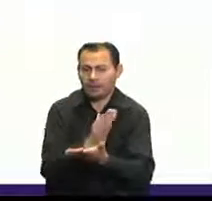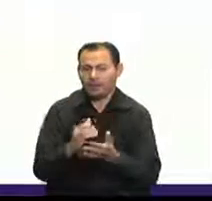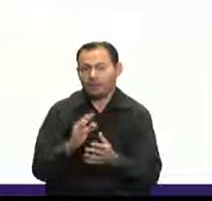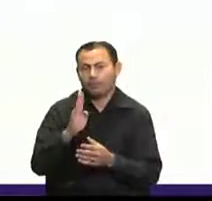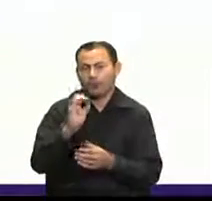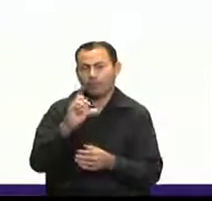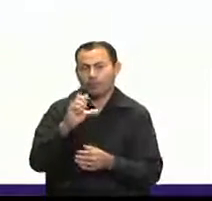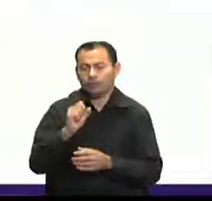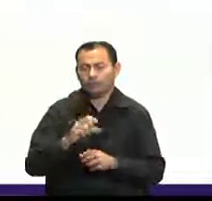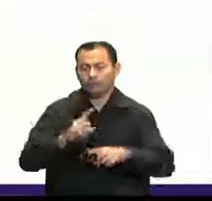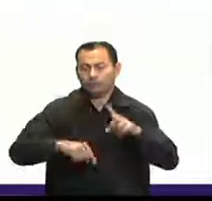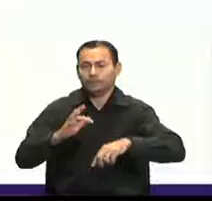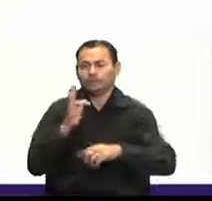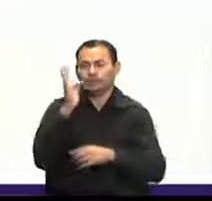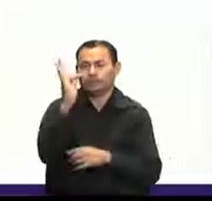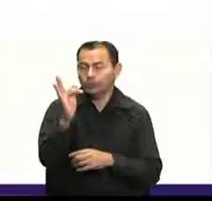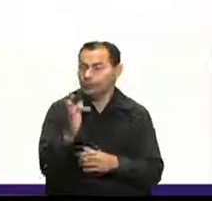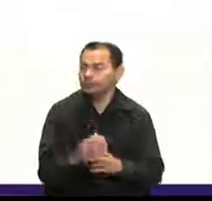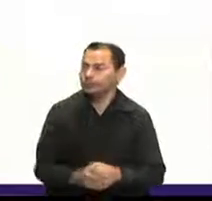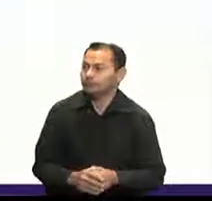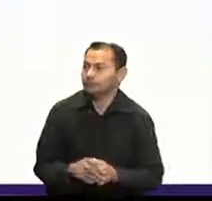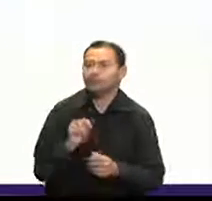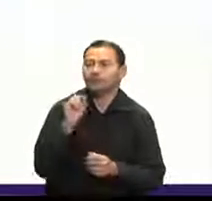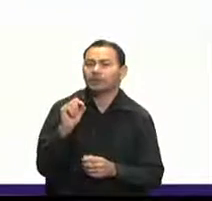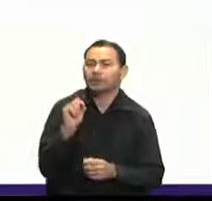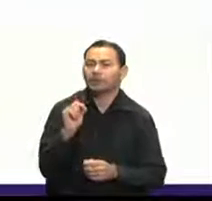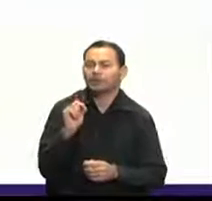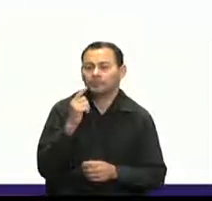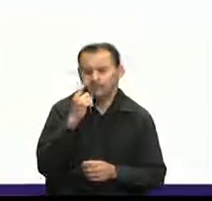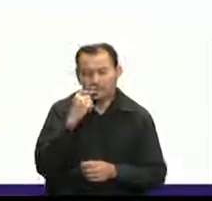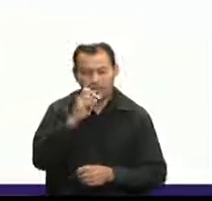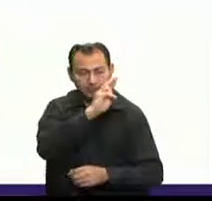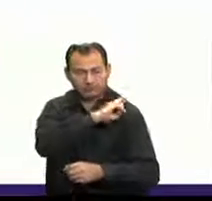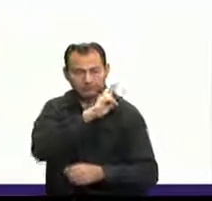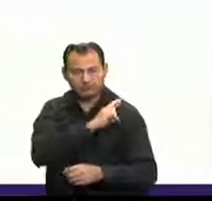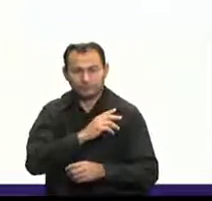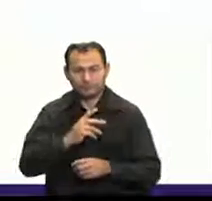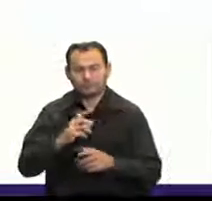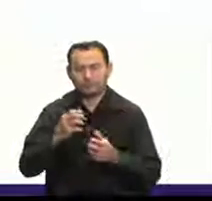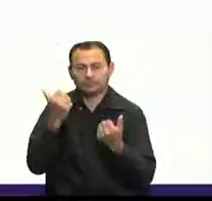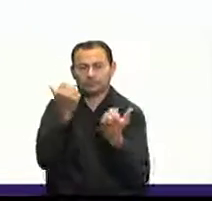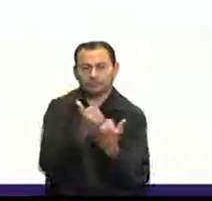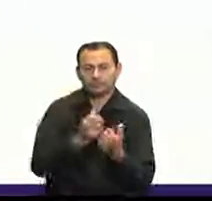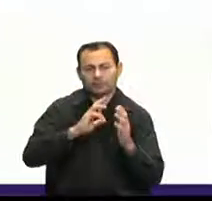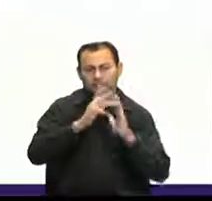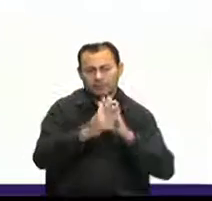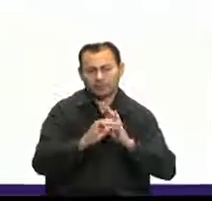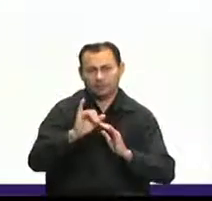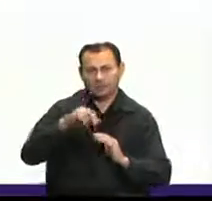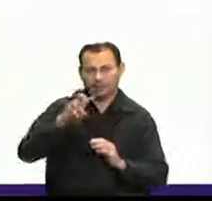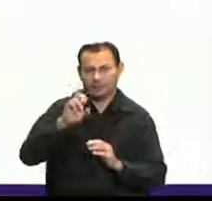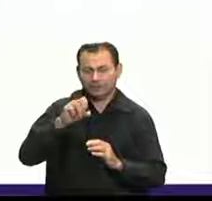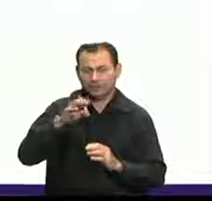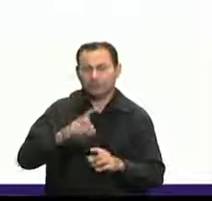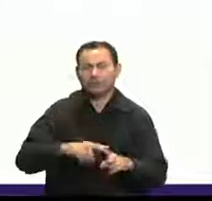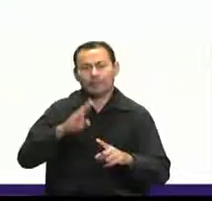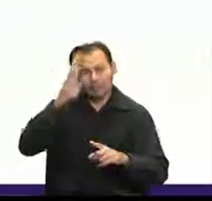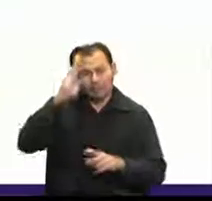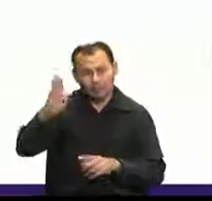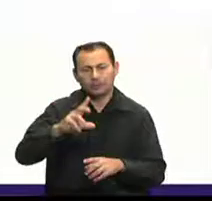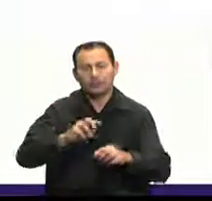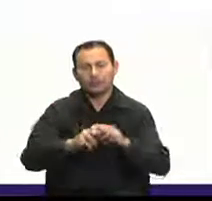até uma bolsa de mercadorias e futuros são aqueles responsáveis por possibilitar de diversos tipos de investimentos principalmente